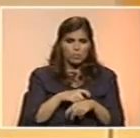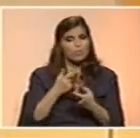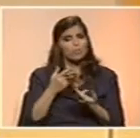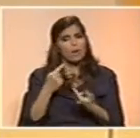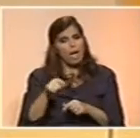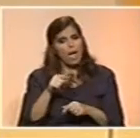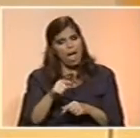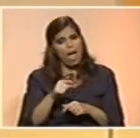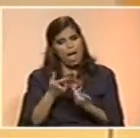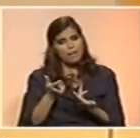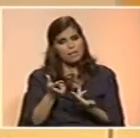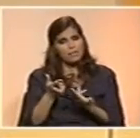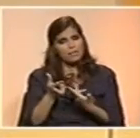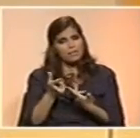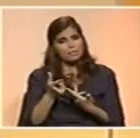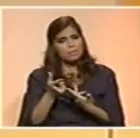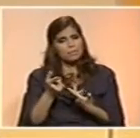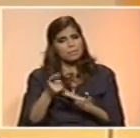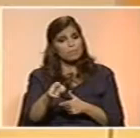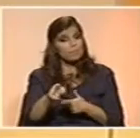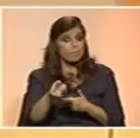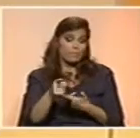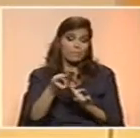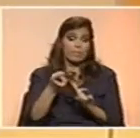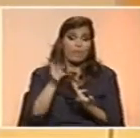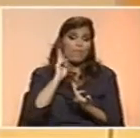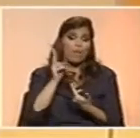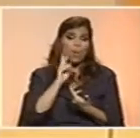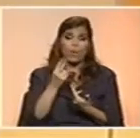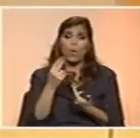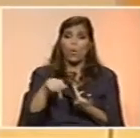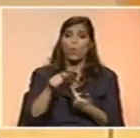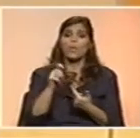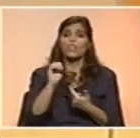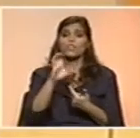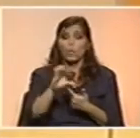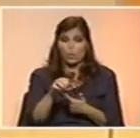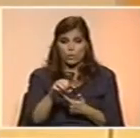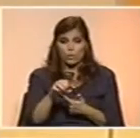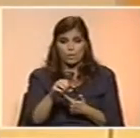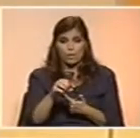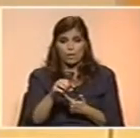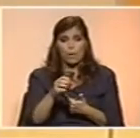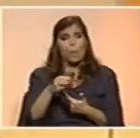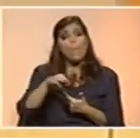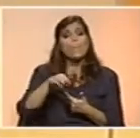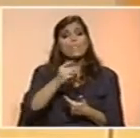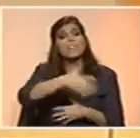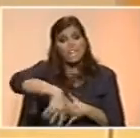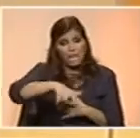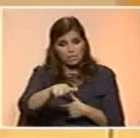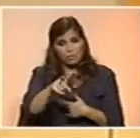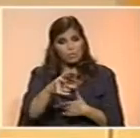património imaterial da Unesco, o padrão alimentar mediterrâneo, e efetivamente se calhar podemos dizer que esse é aquele que se aproxima, ou que o